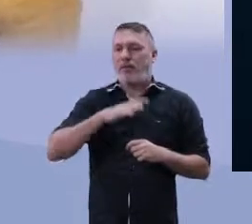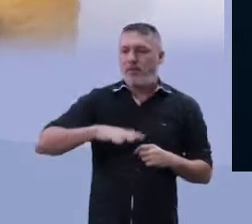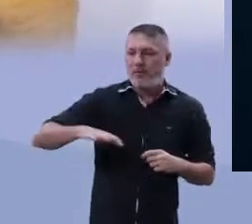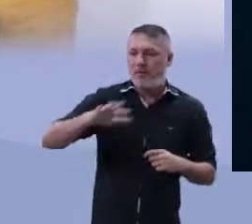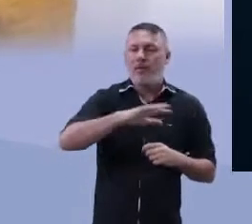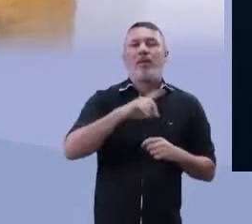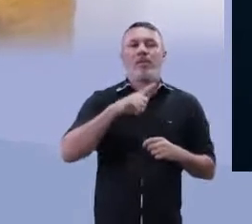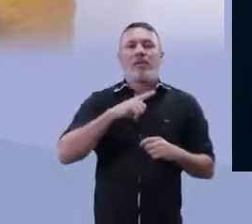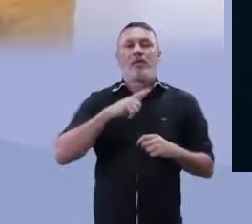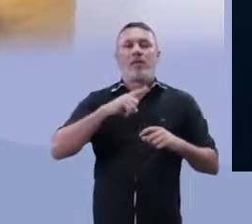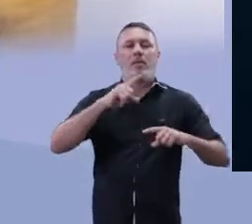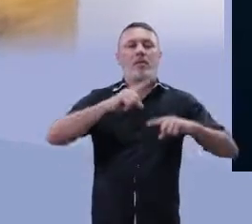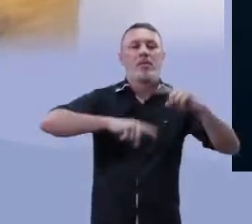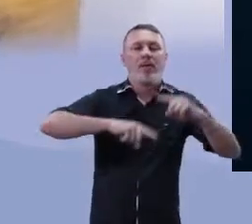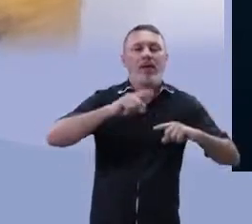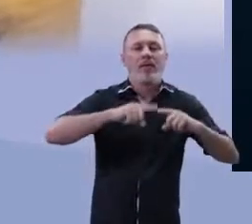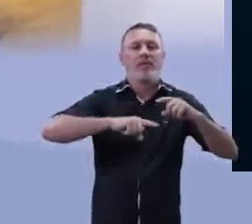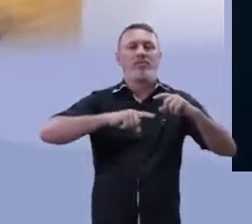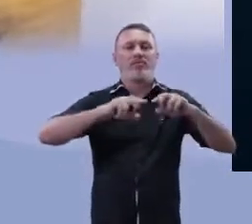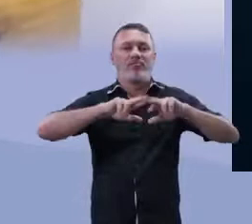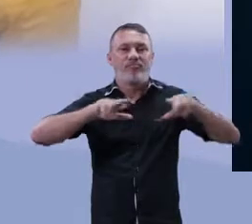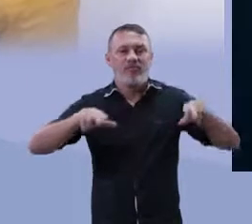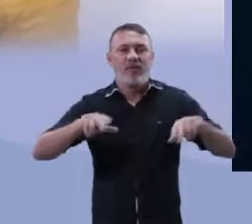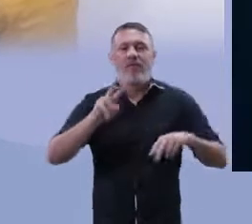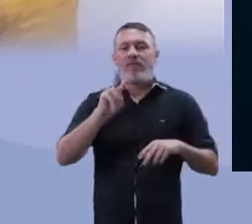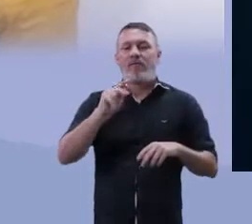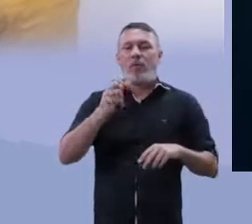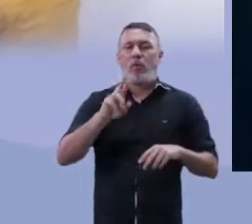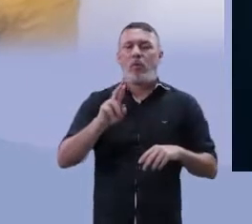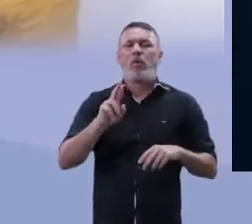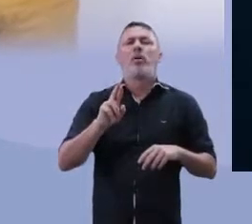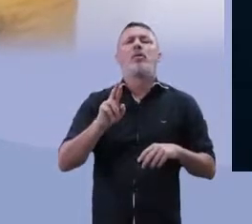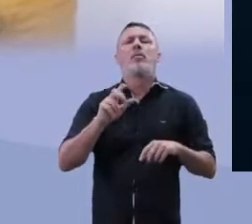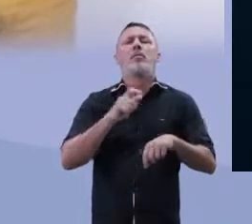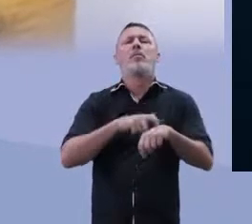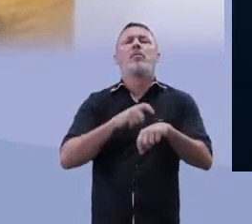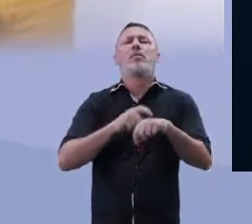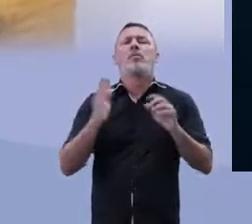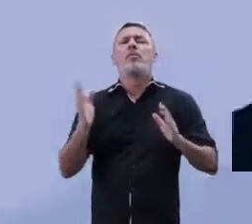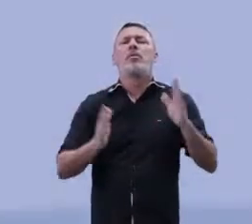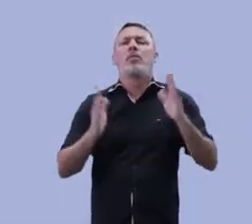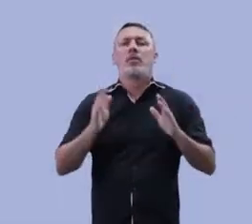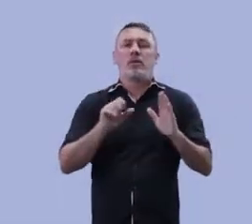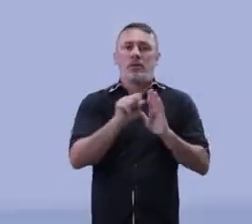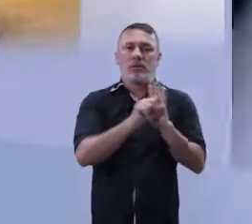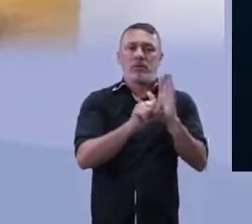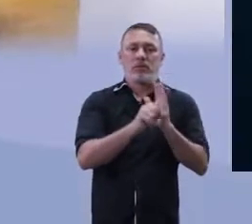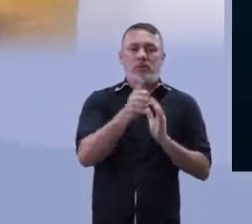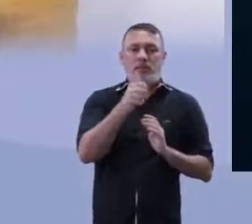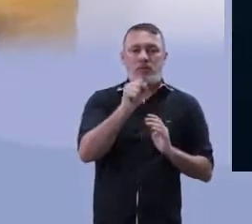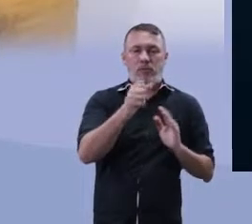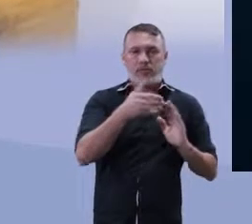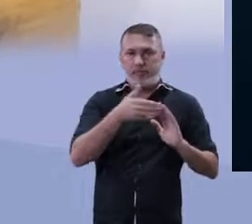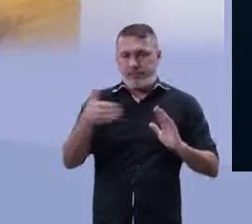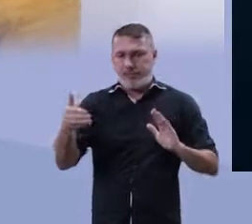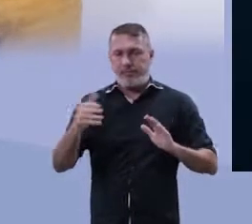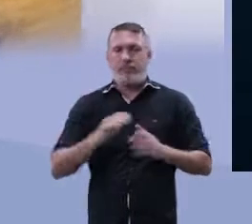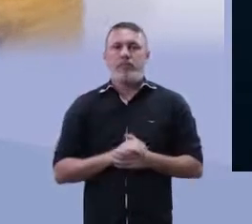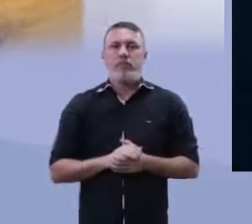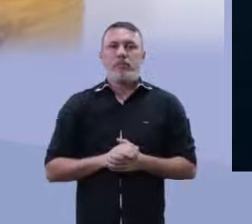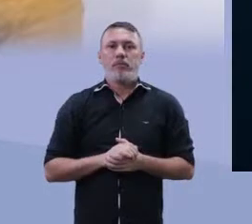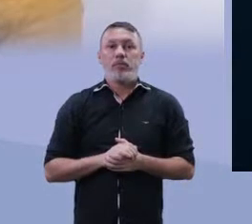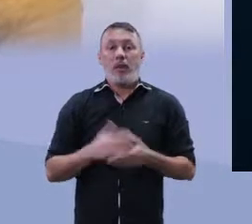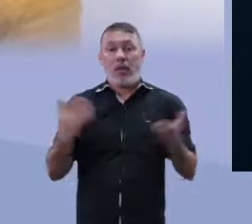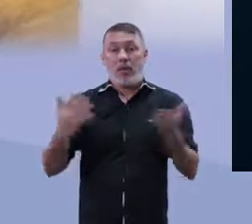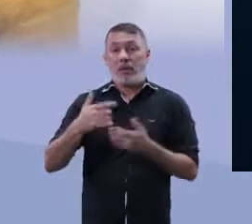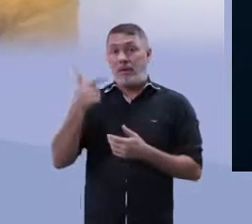máquinas a vapor. E isso a gente está falando de início do século XVIII em diante. Falando já da nossa segunda